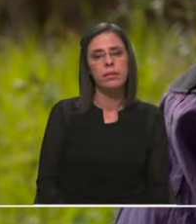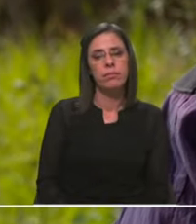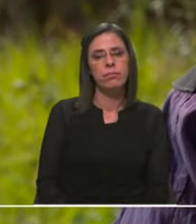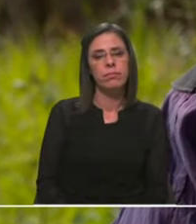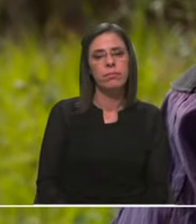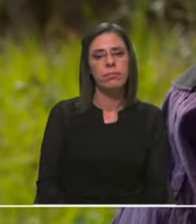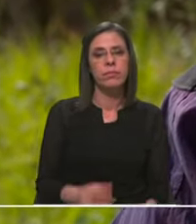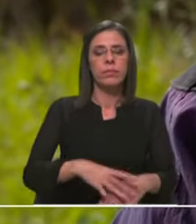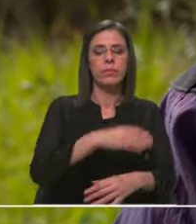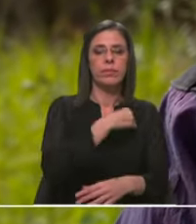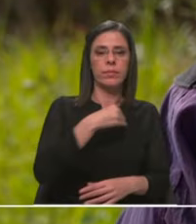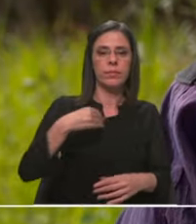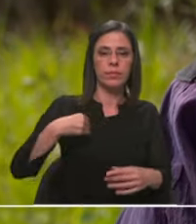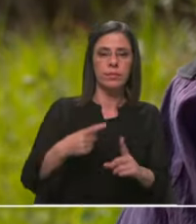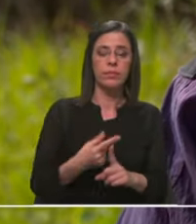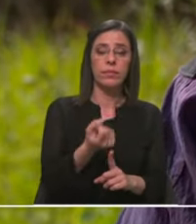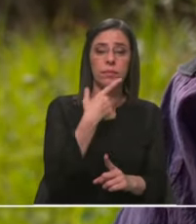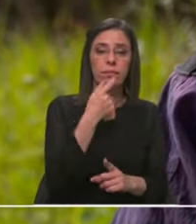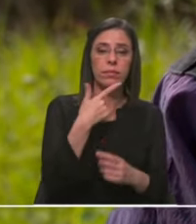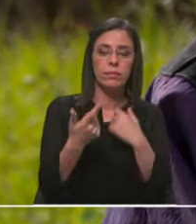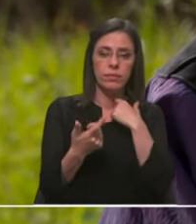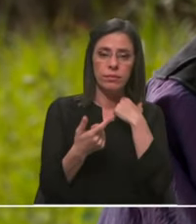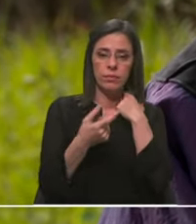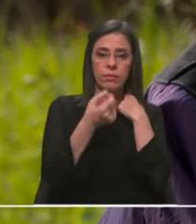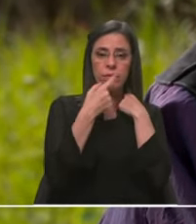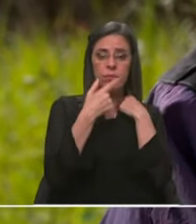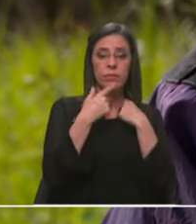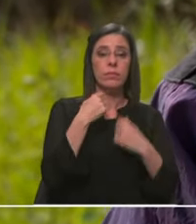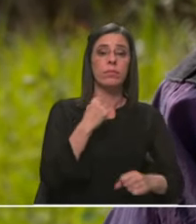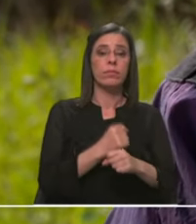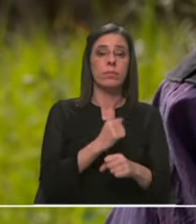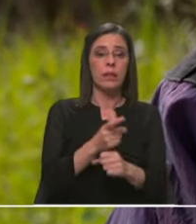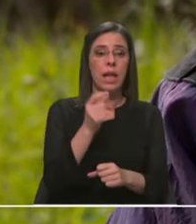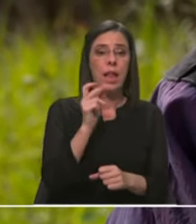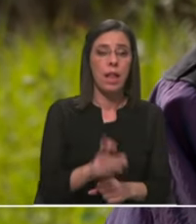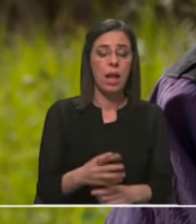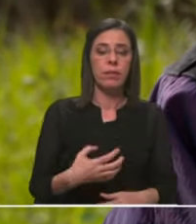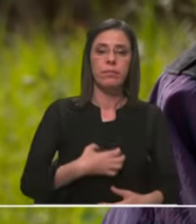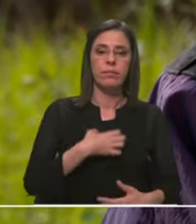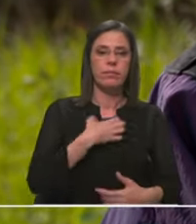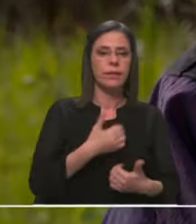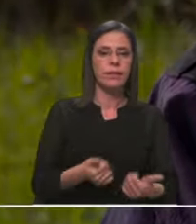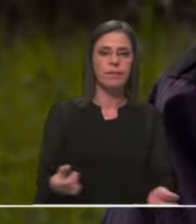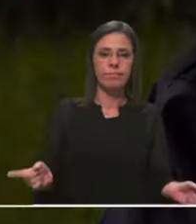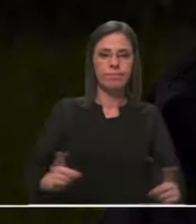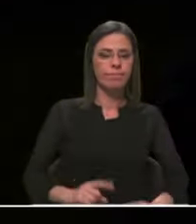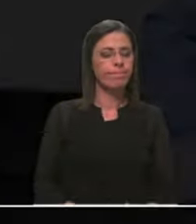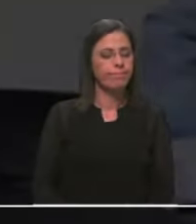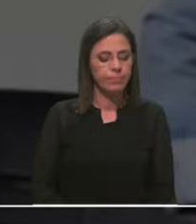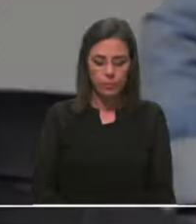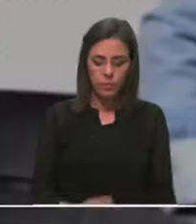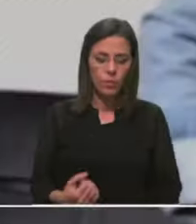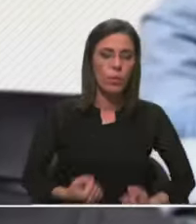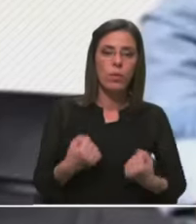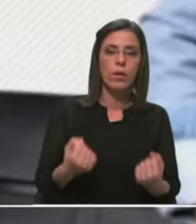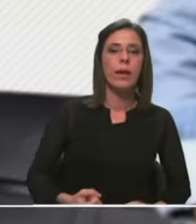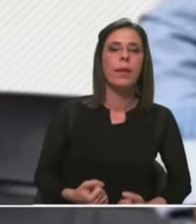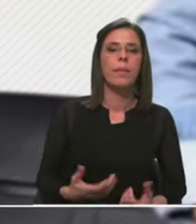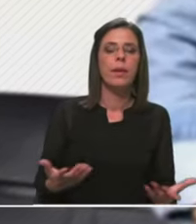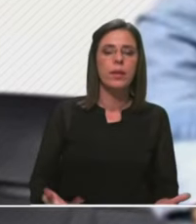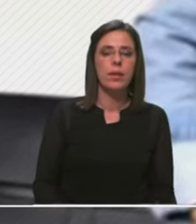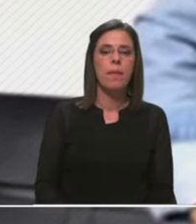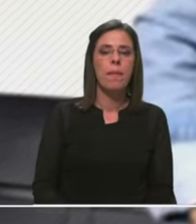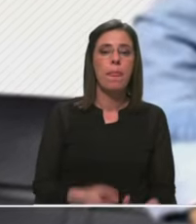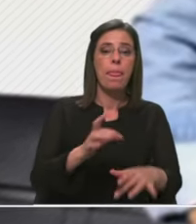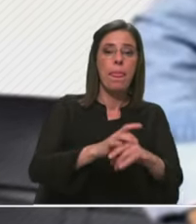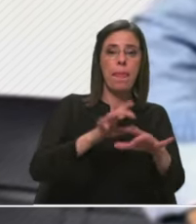para um médico e anda a tomar medicação cá trabalhava no lar mas não se está não tá capaz Então